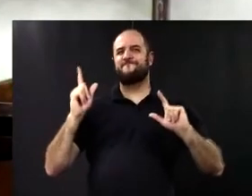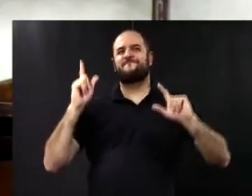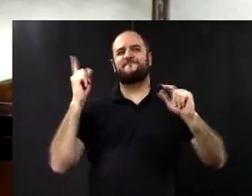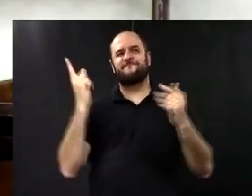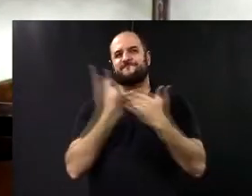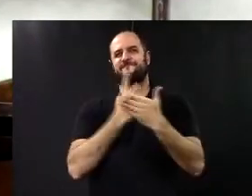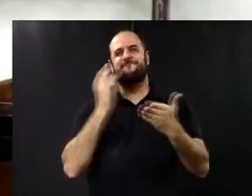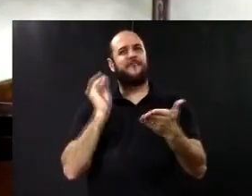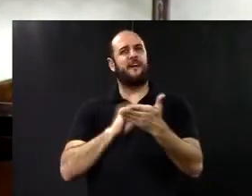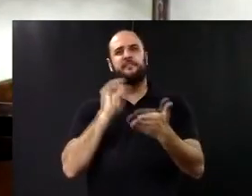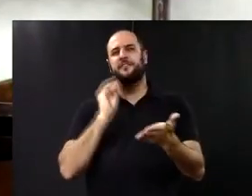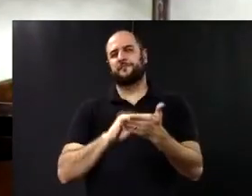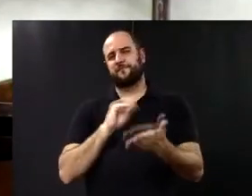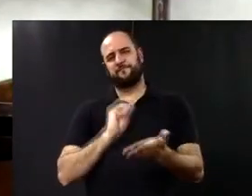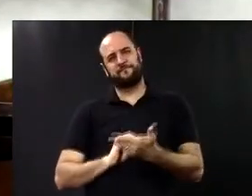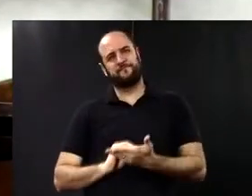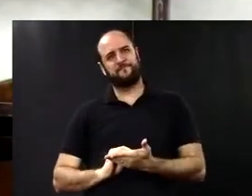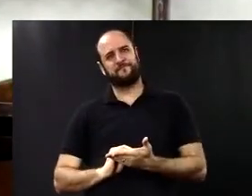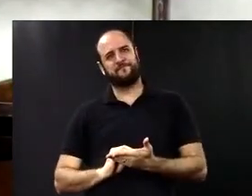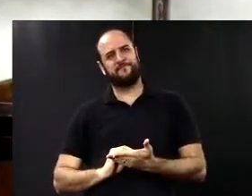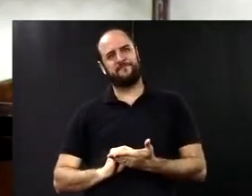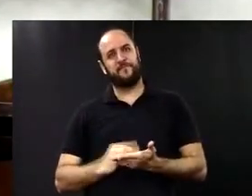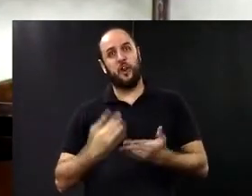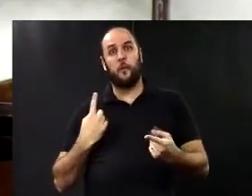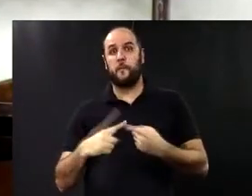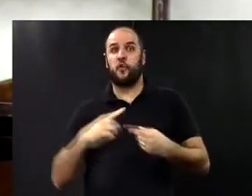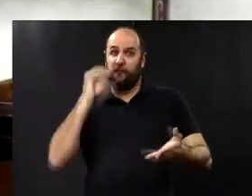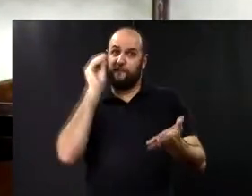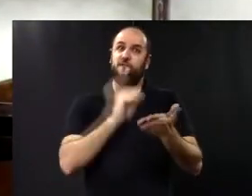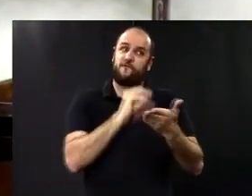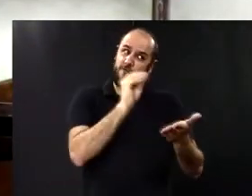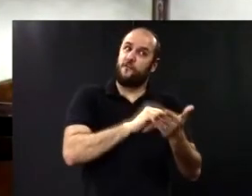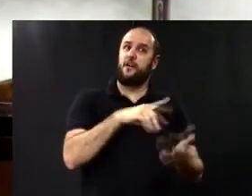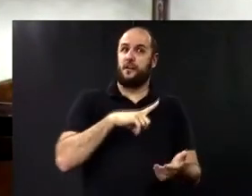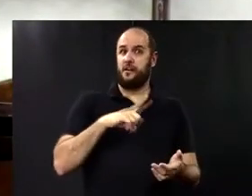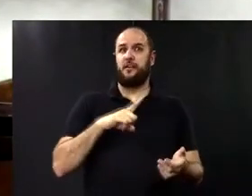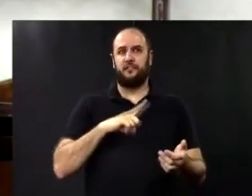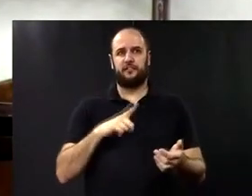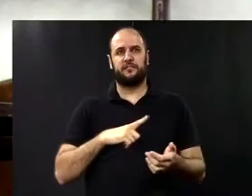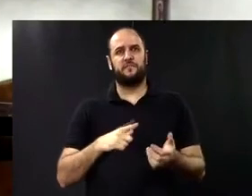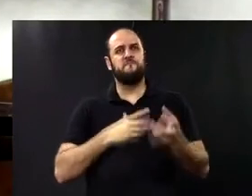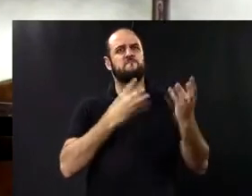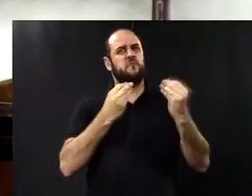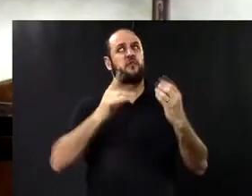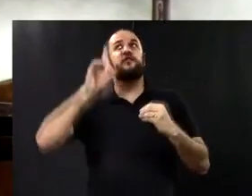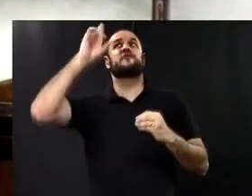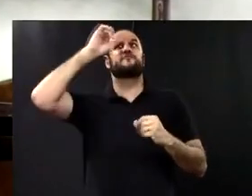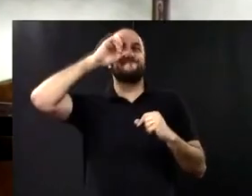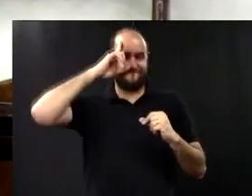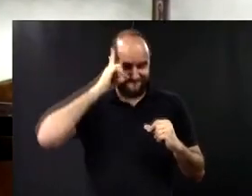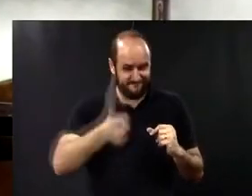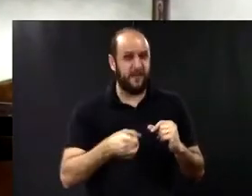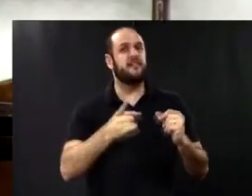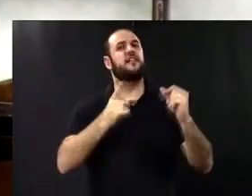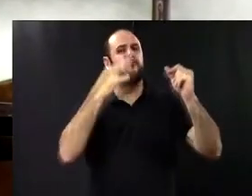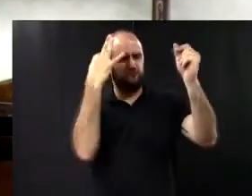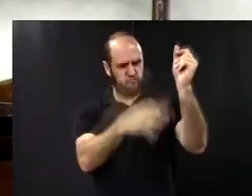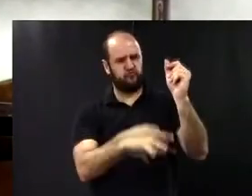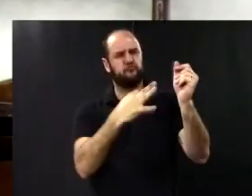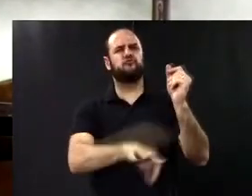nisso. E por ter falhado nisso, por diversas vezes Deus mandou uma disciplina sobre